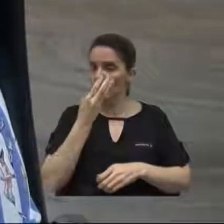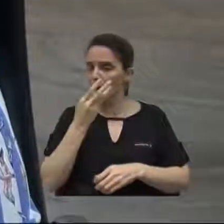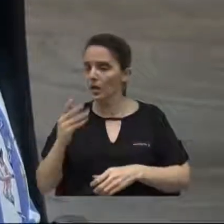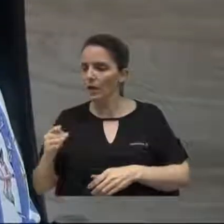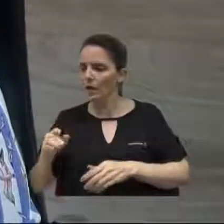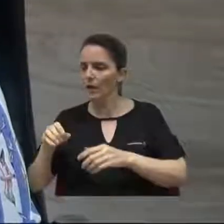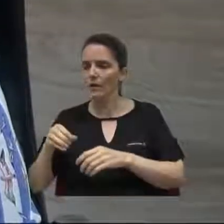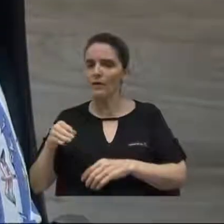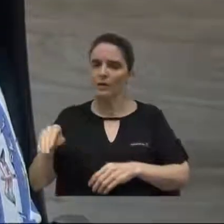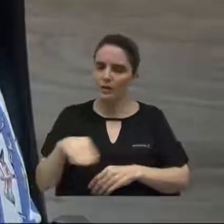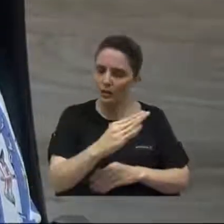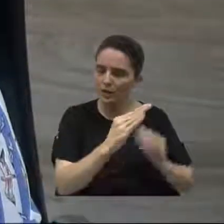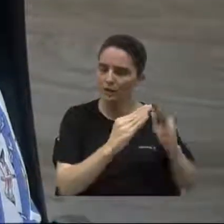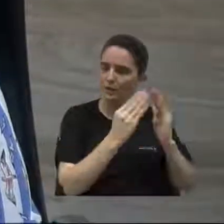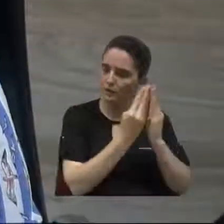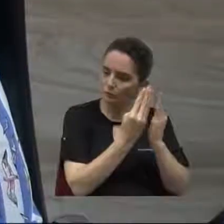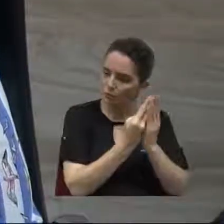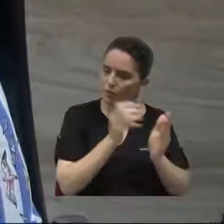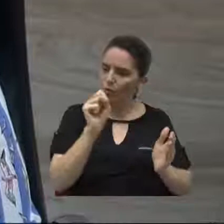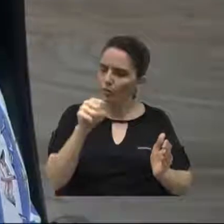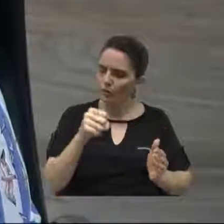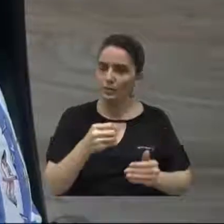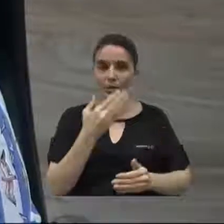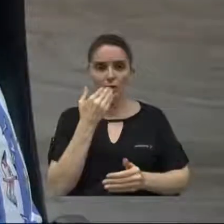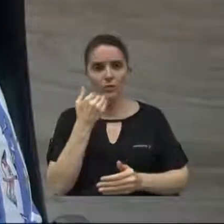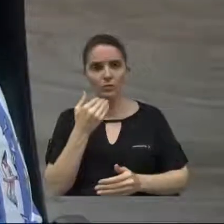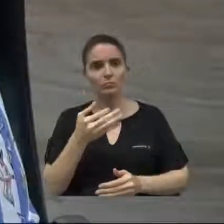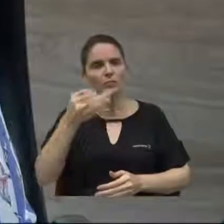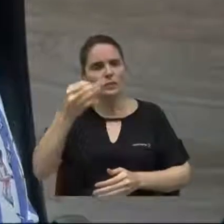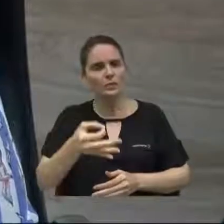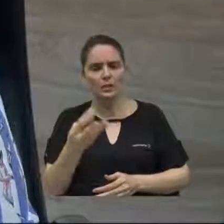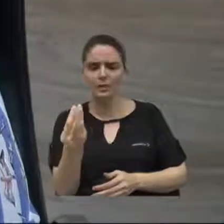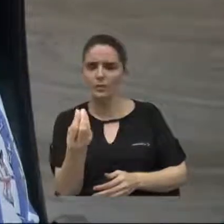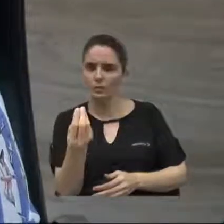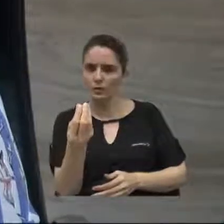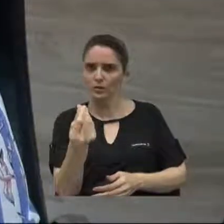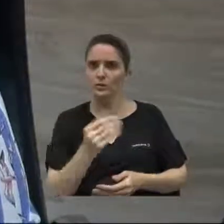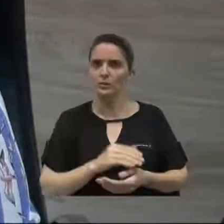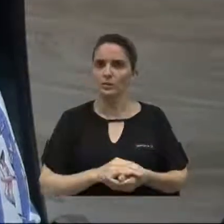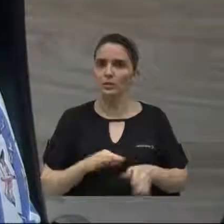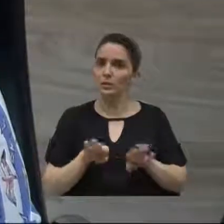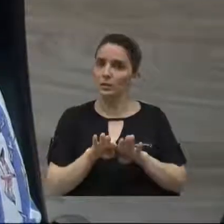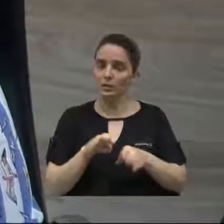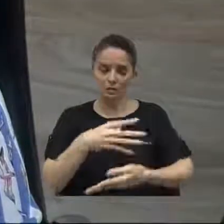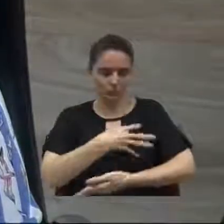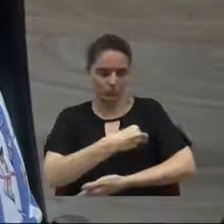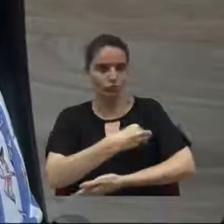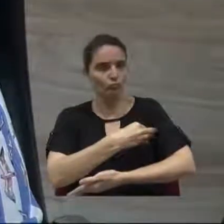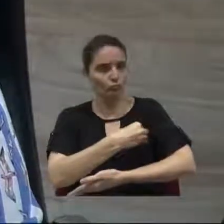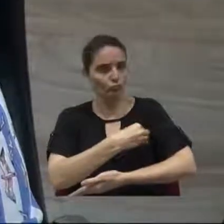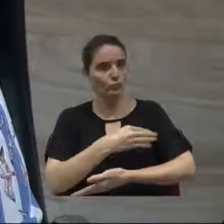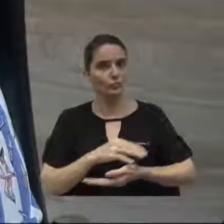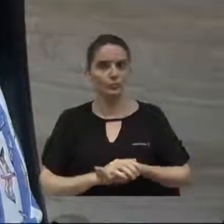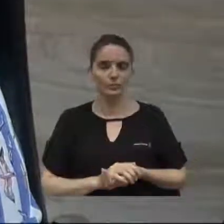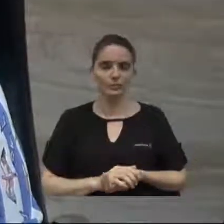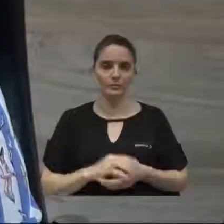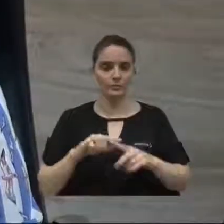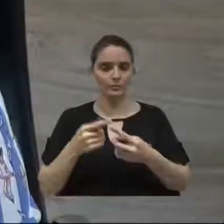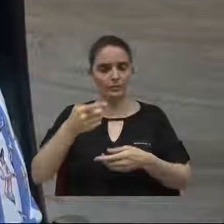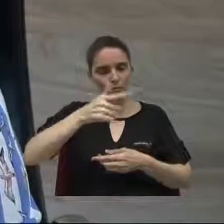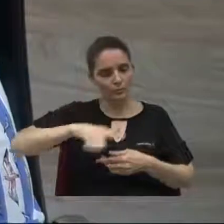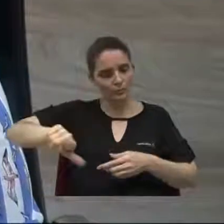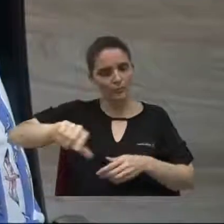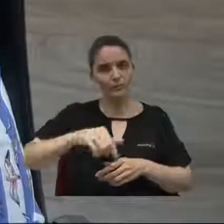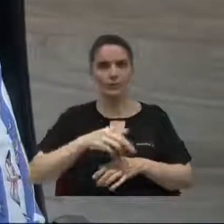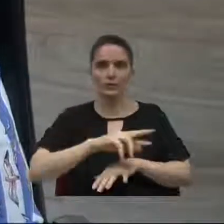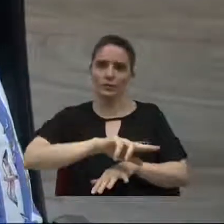da vacinação, da alimentação adequada e tudo mais. Até mesmo da amamentação. Só que entra outras coisas, a questão